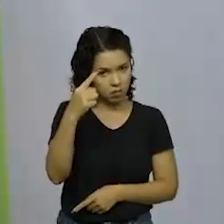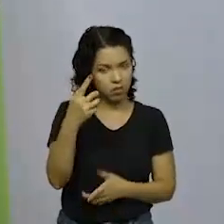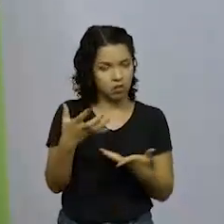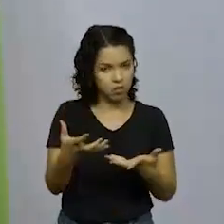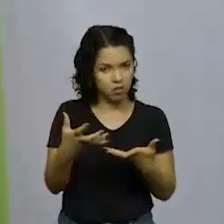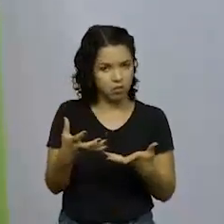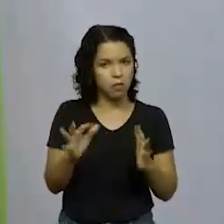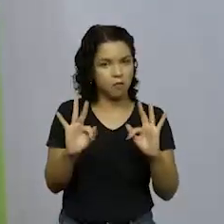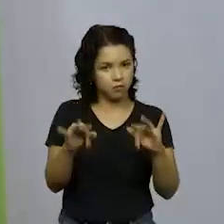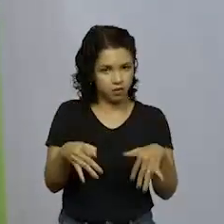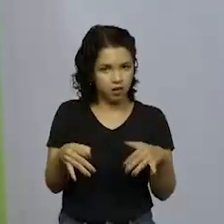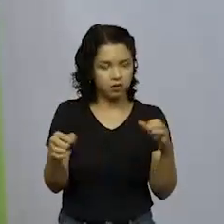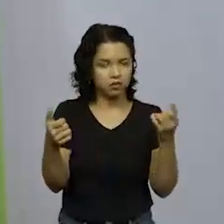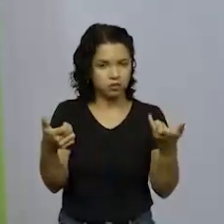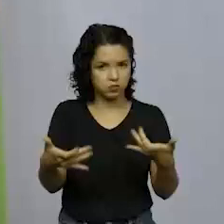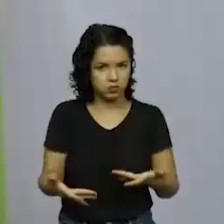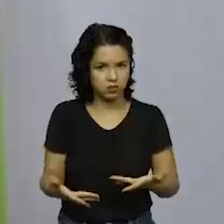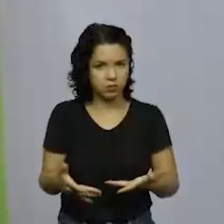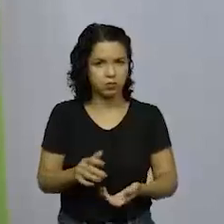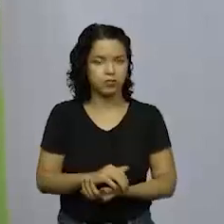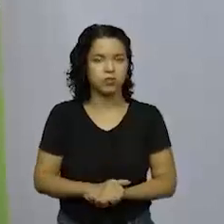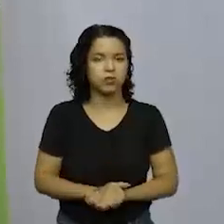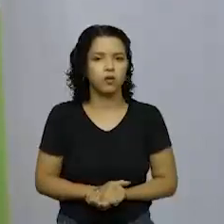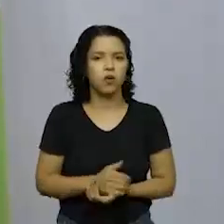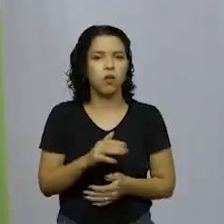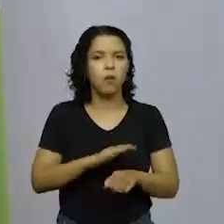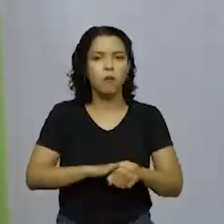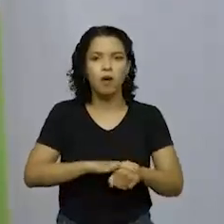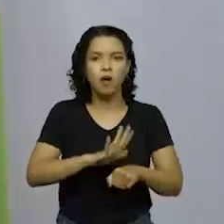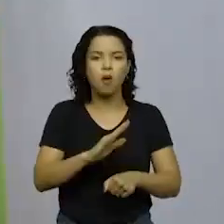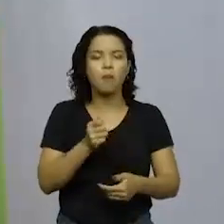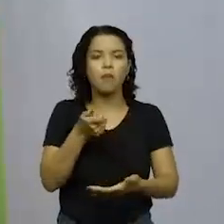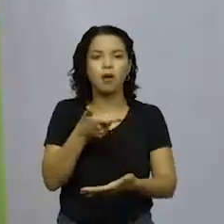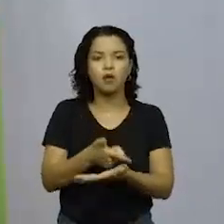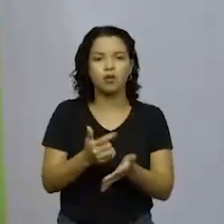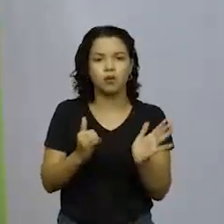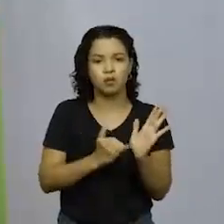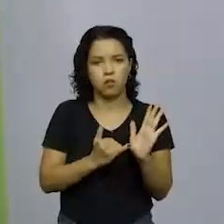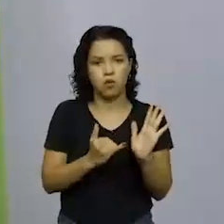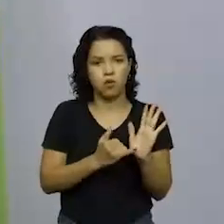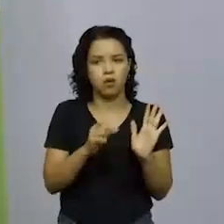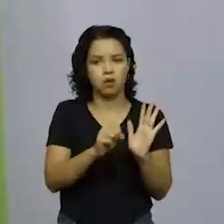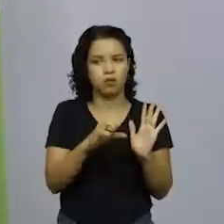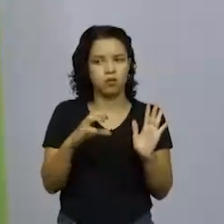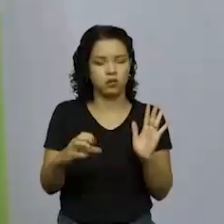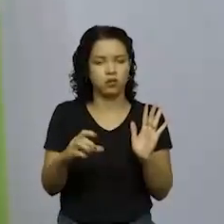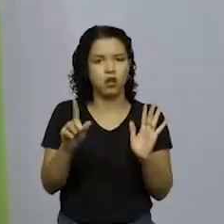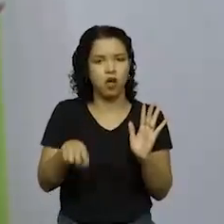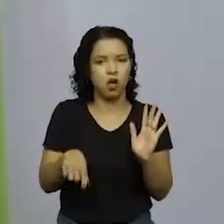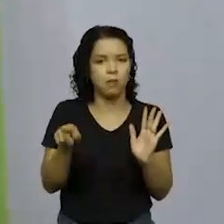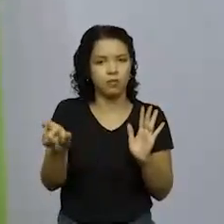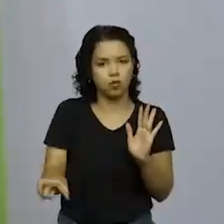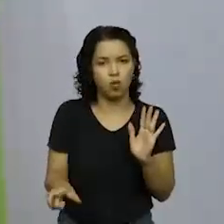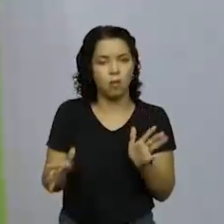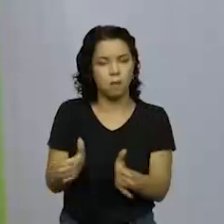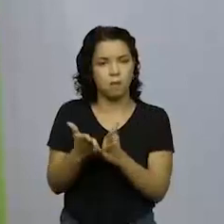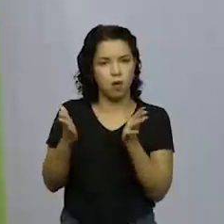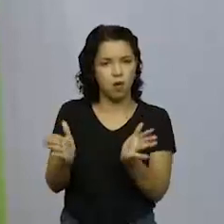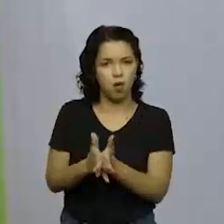para finalizar, que o maior pagador de imposto catarinense é o mais pobre. Cerca